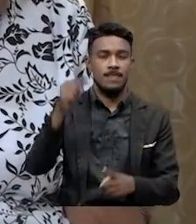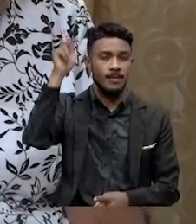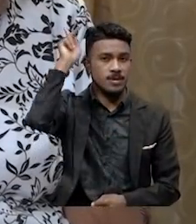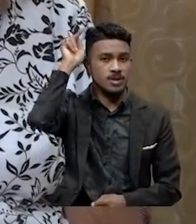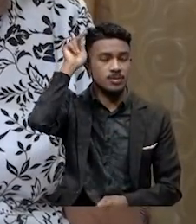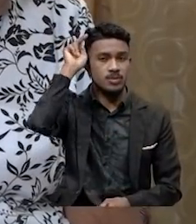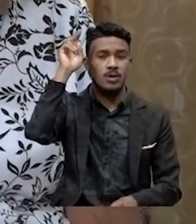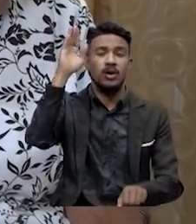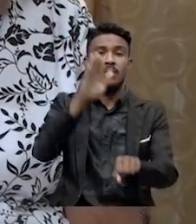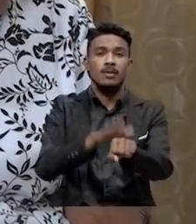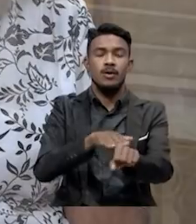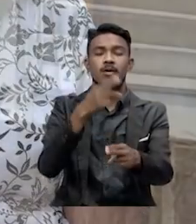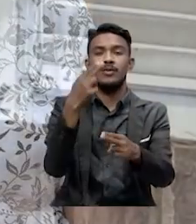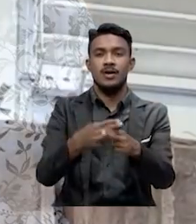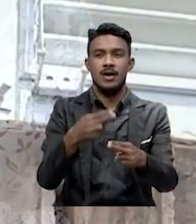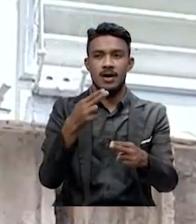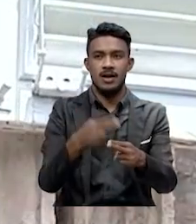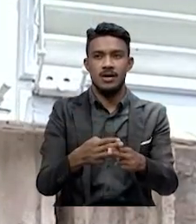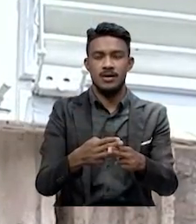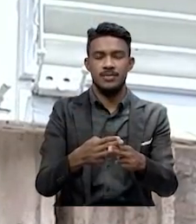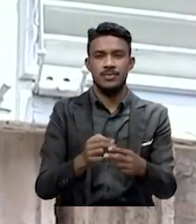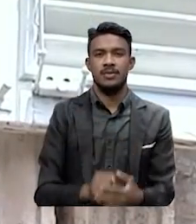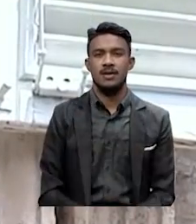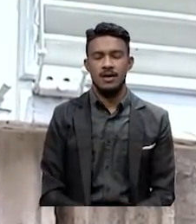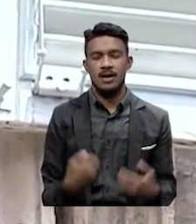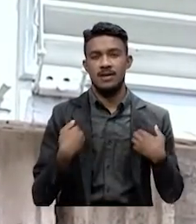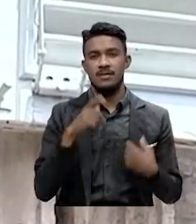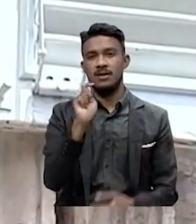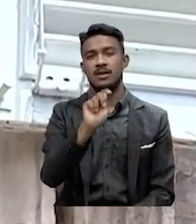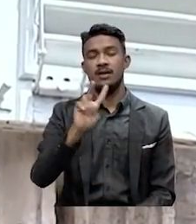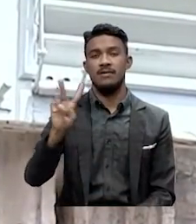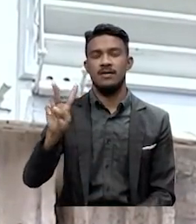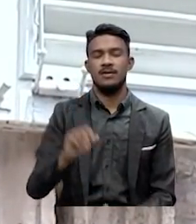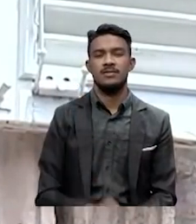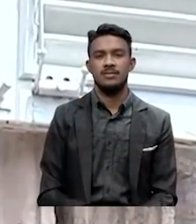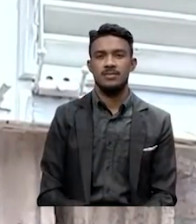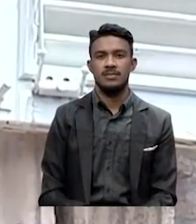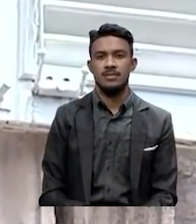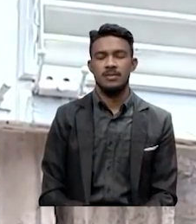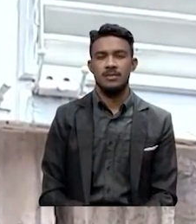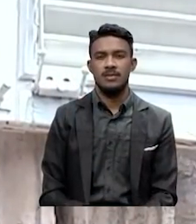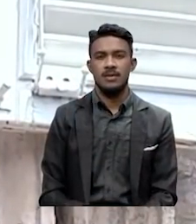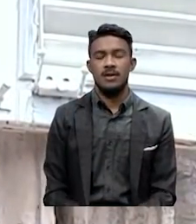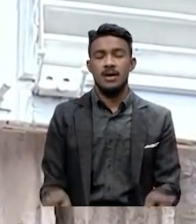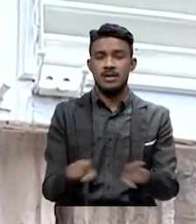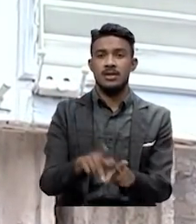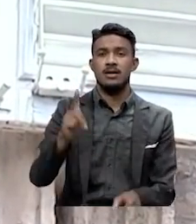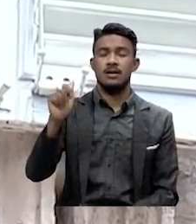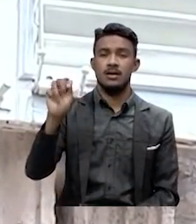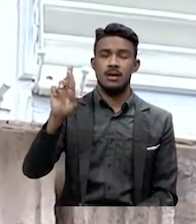anuncia ninia naramos e a televisão para ser cardeal de